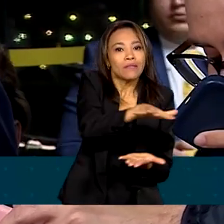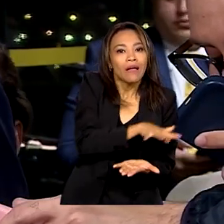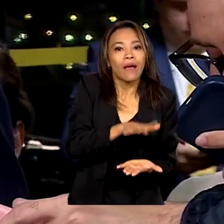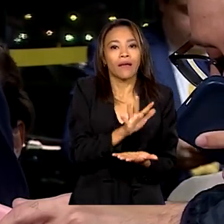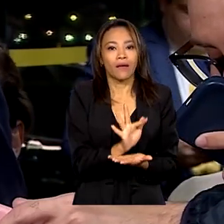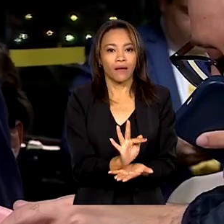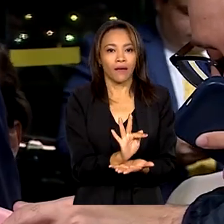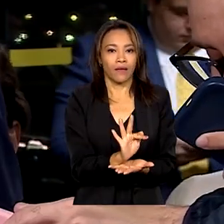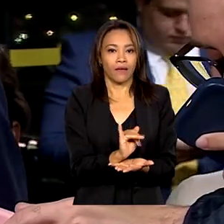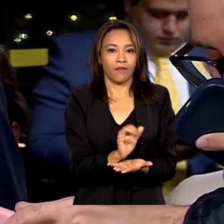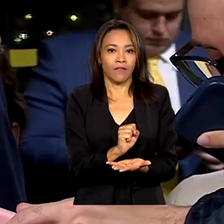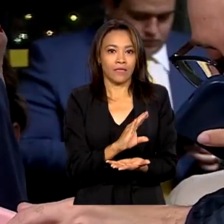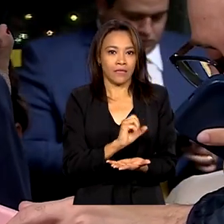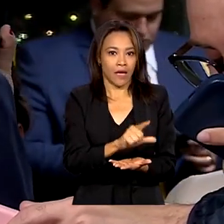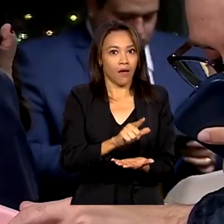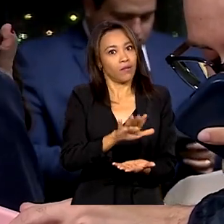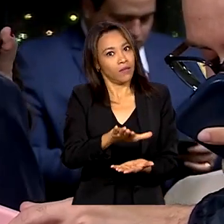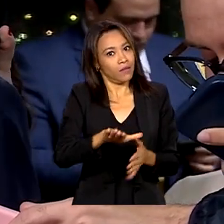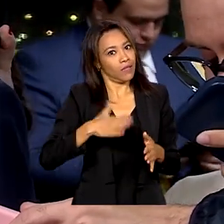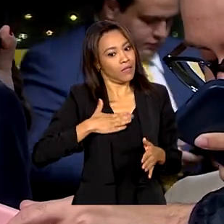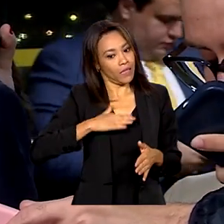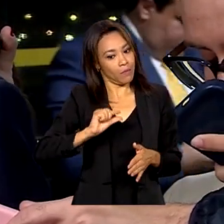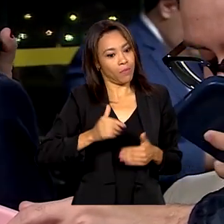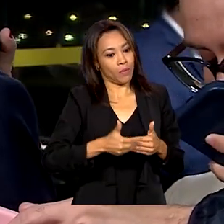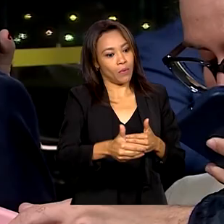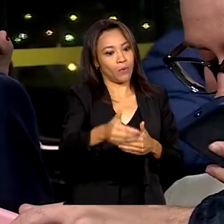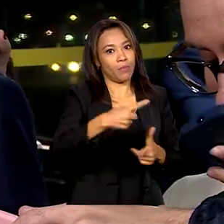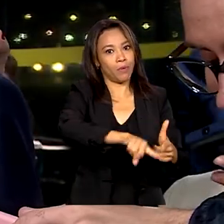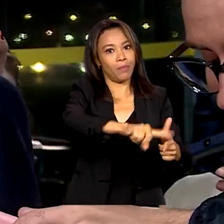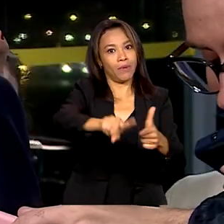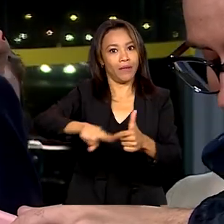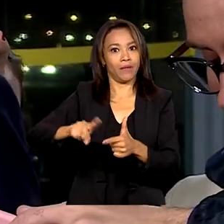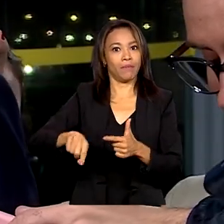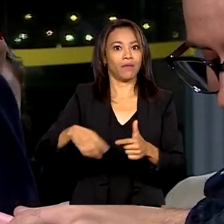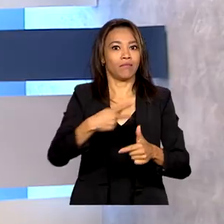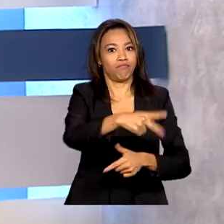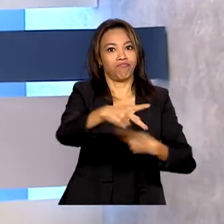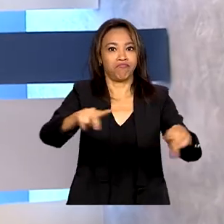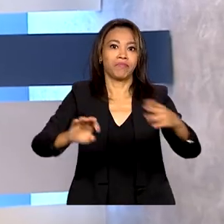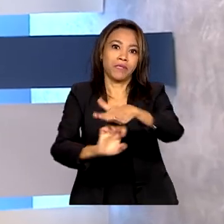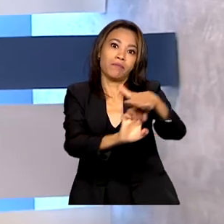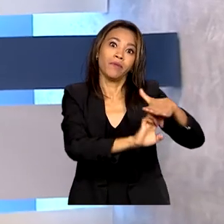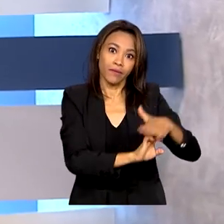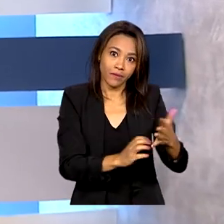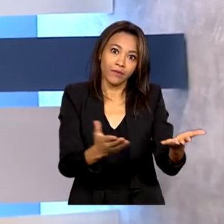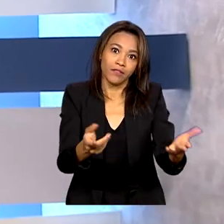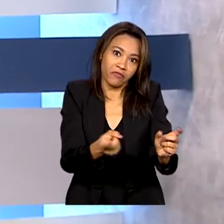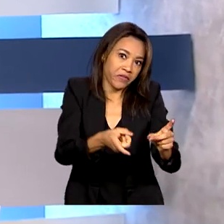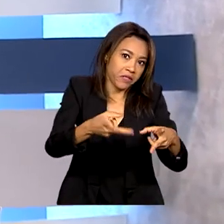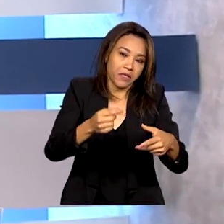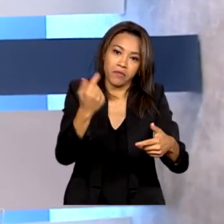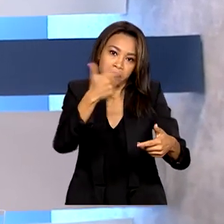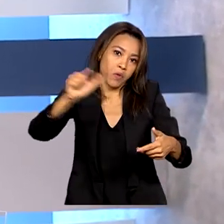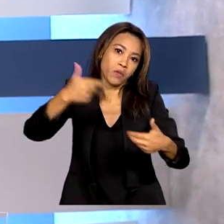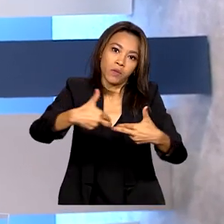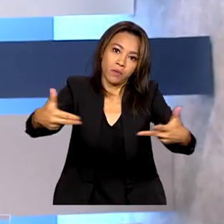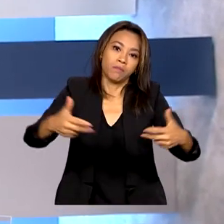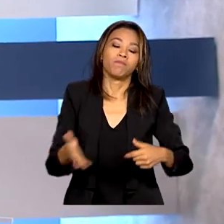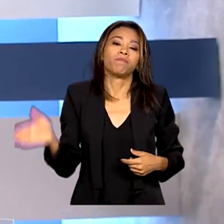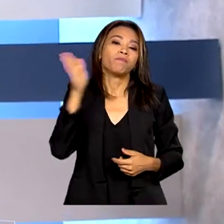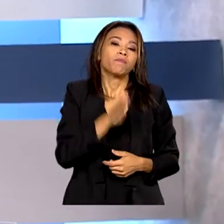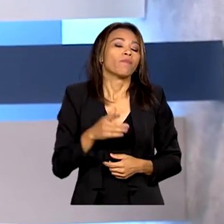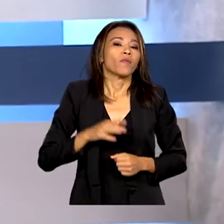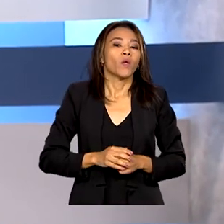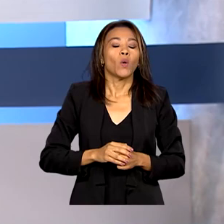problemas das empresas para vender, recolher impostos. E ao programa de rádio A Voz